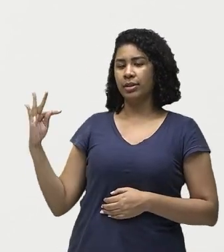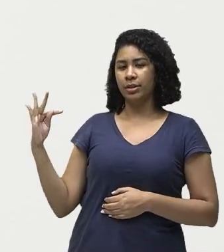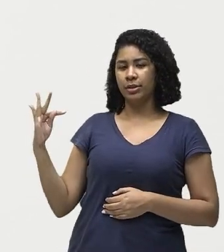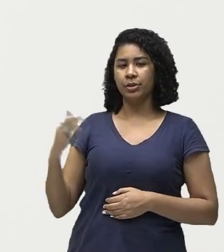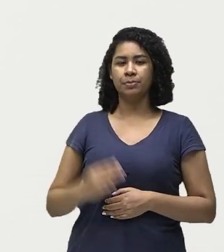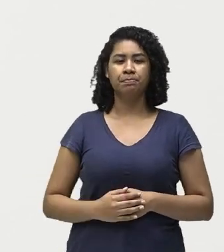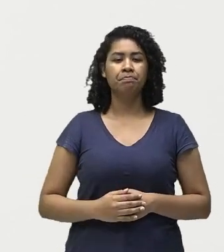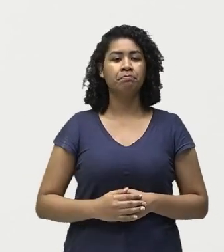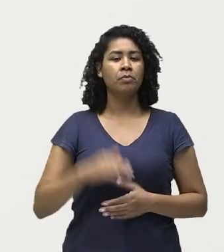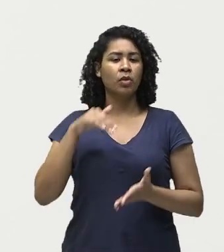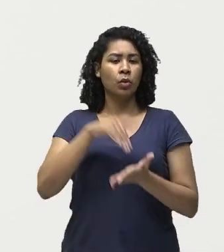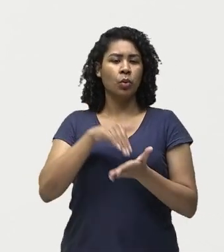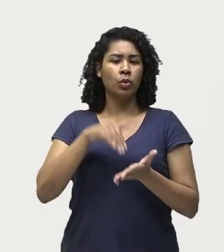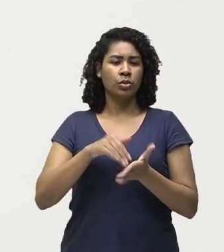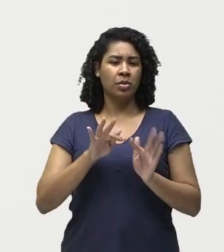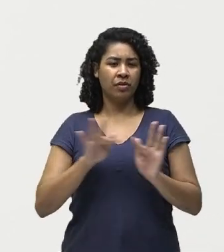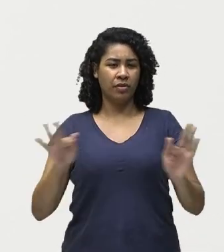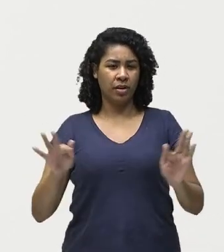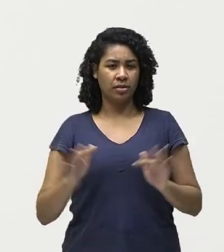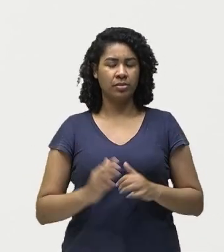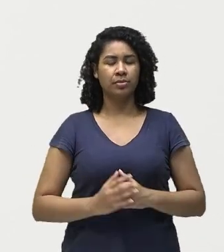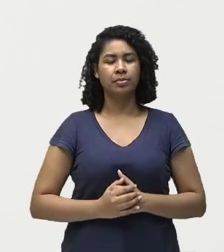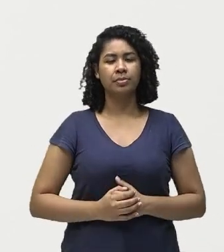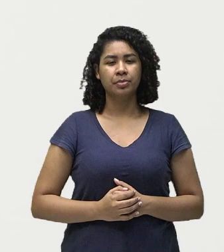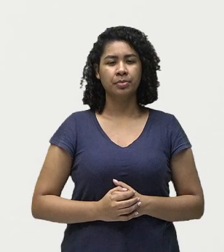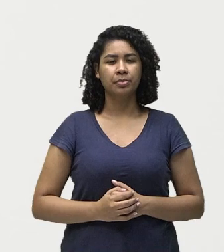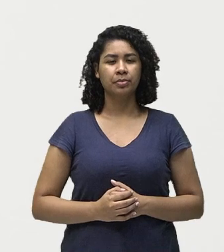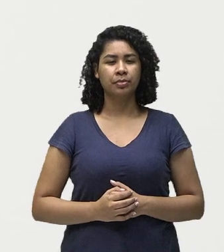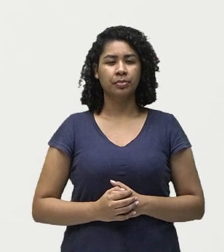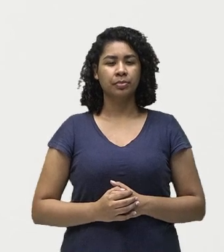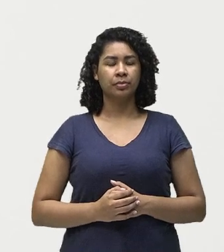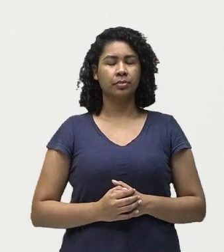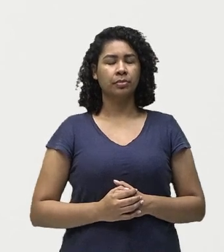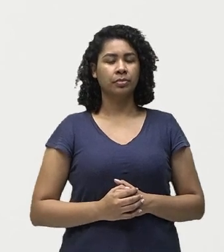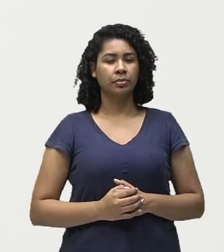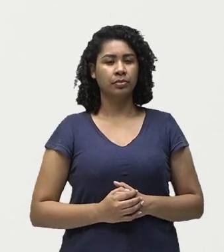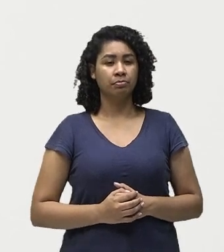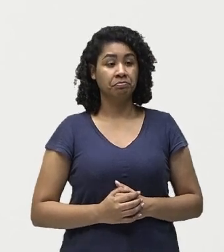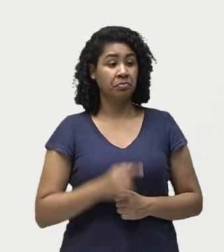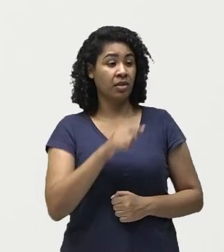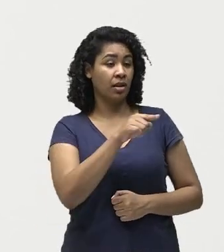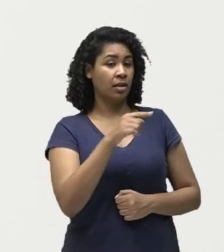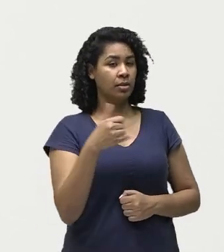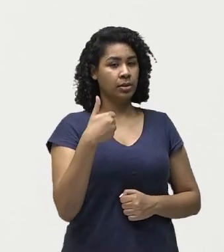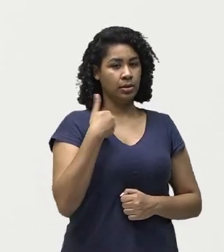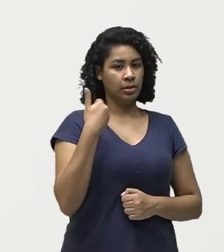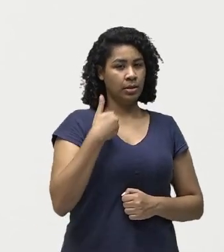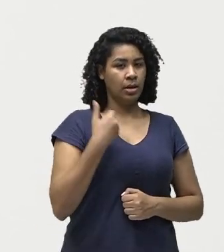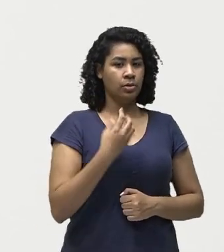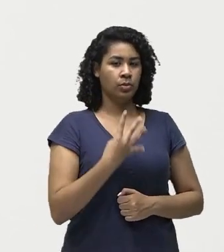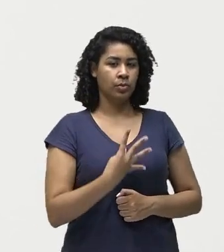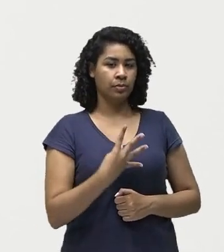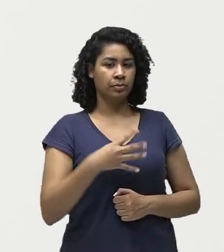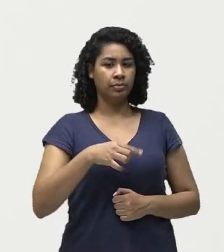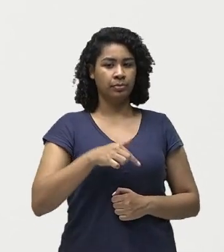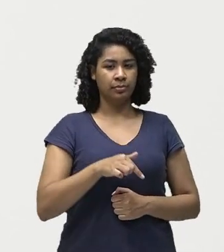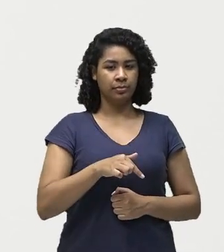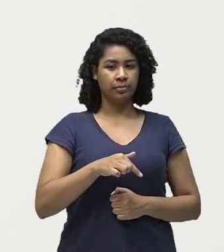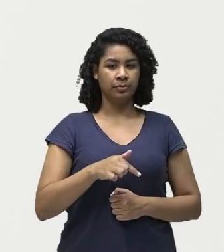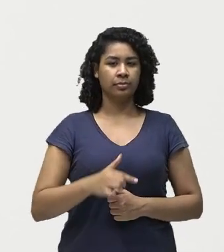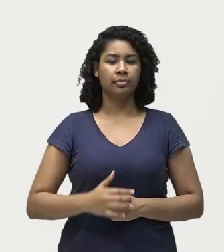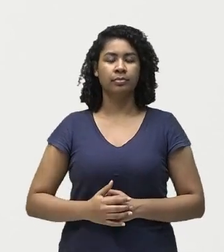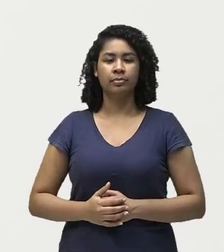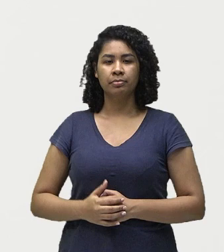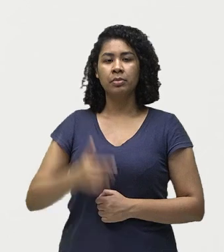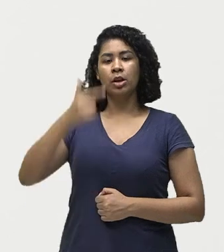terminando, he is for 7, he is for 7. Ele tem 47 anos. Então vamos dar mais